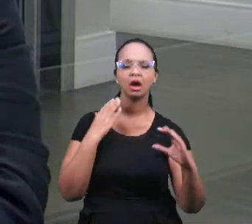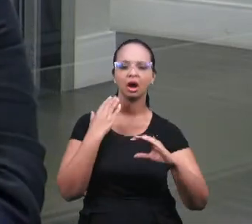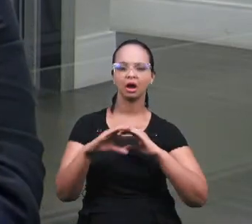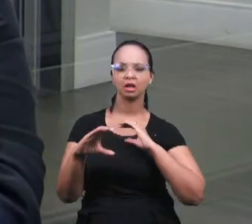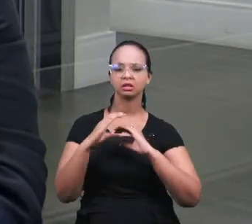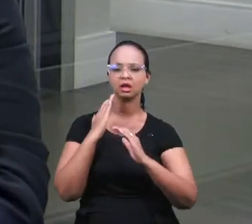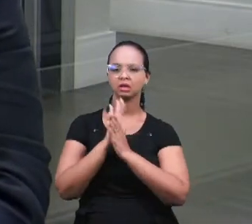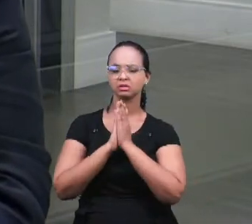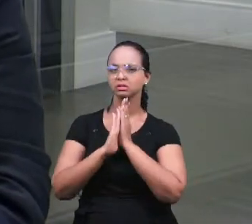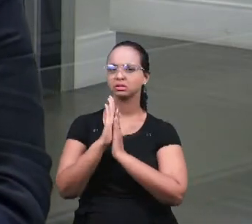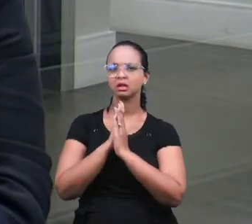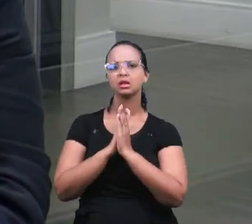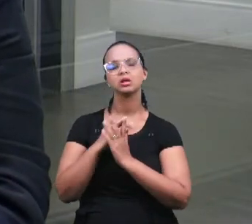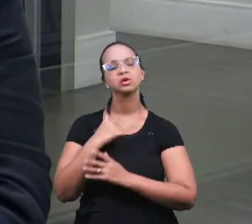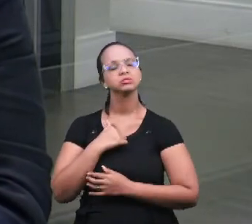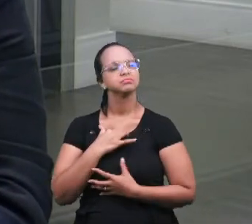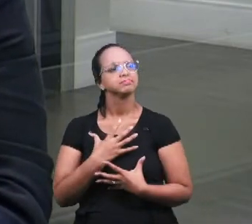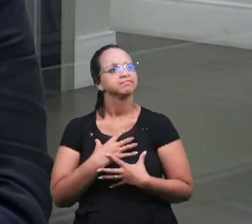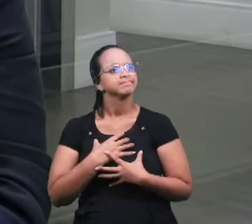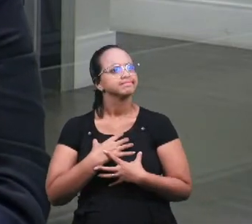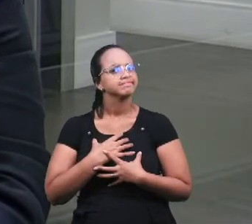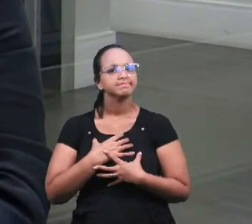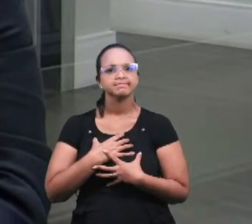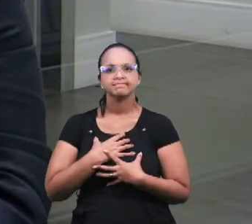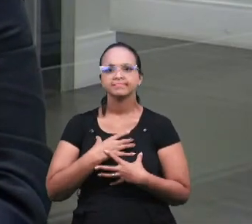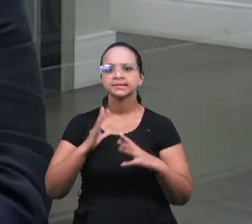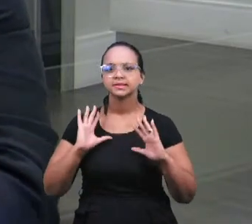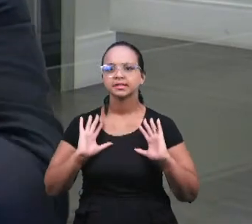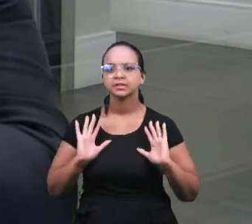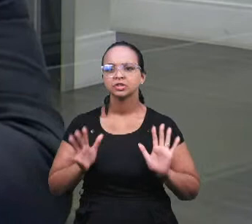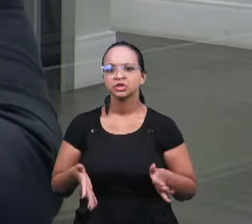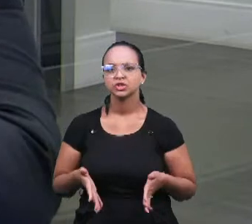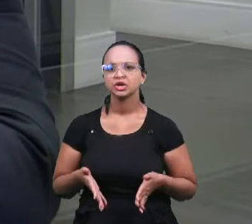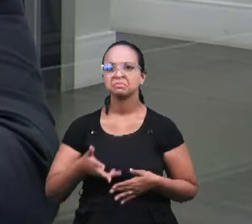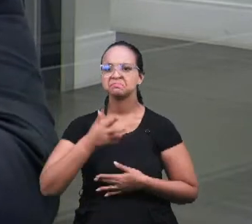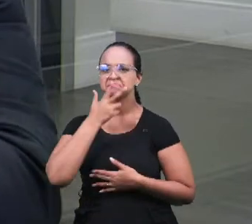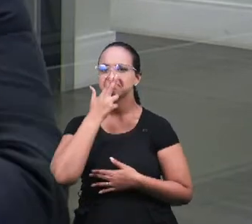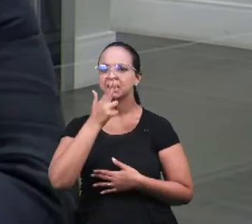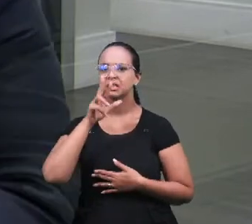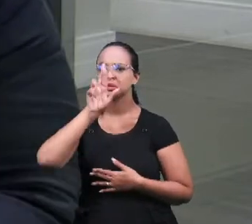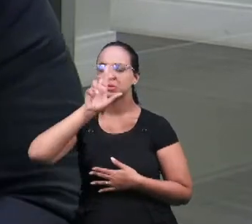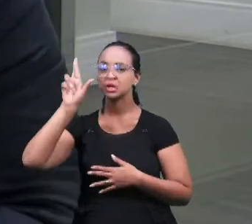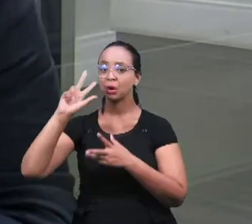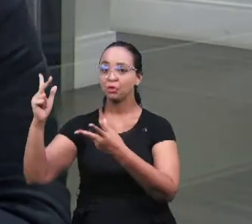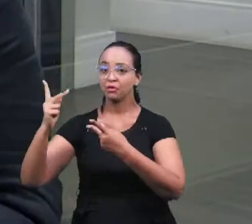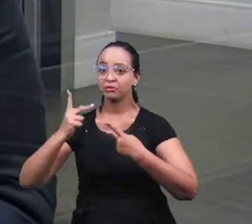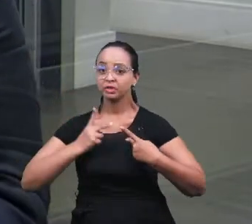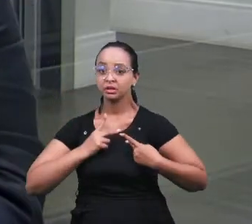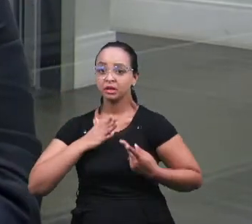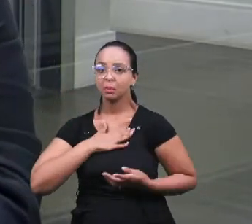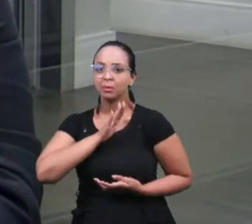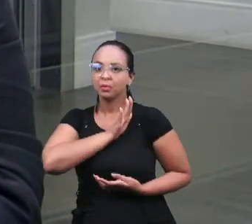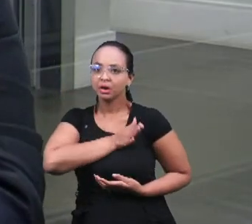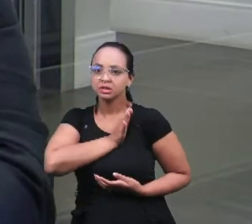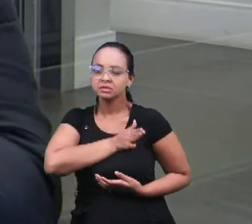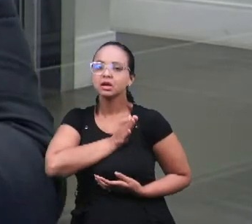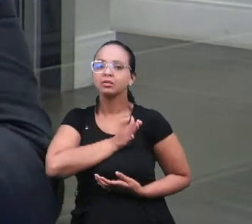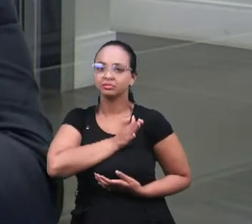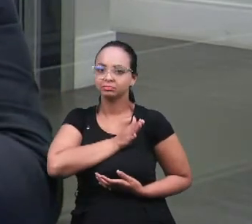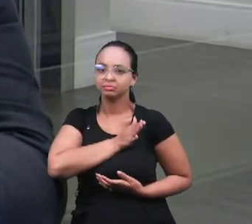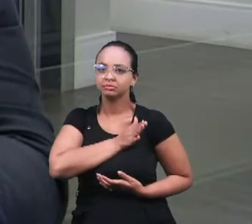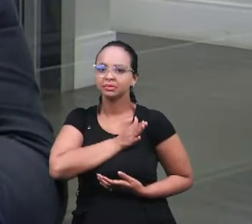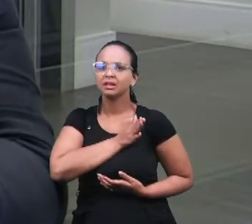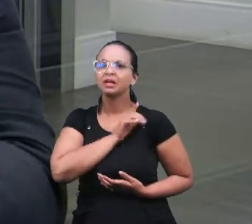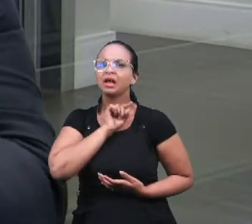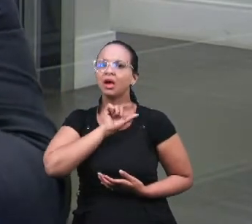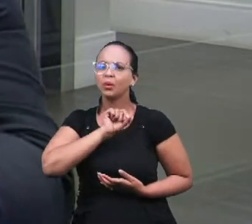não. E aquilo começou já a ser uma forma de Deus visitar o meu coração, me abençoar. E aí veio o culto,